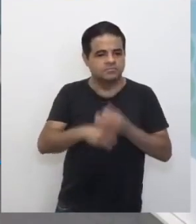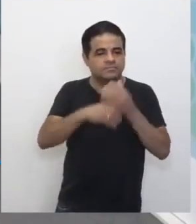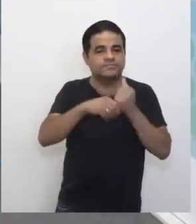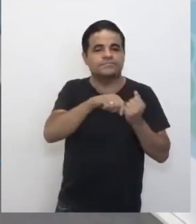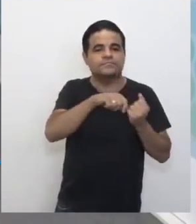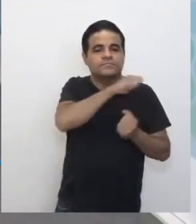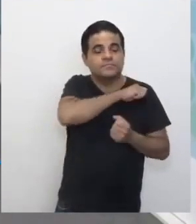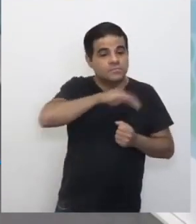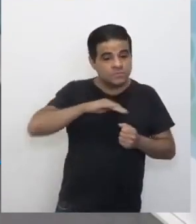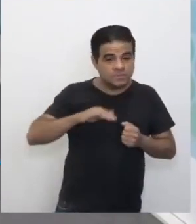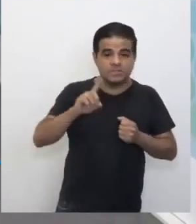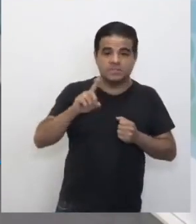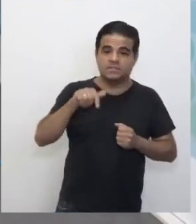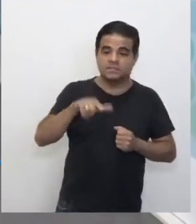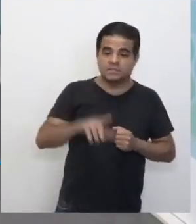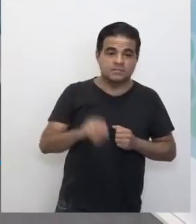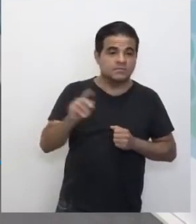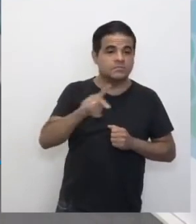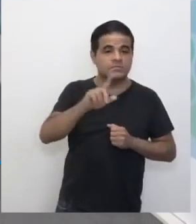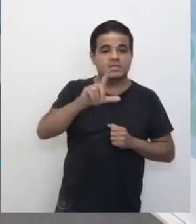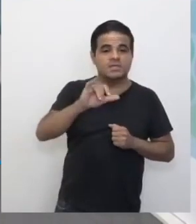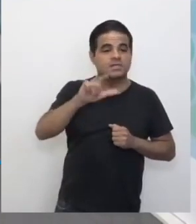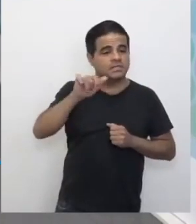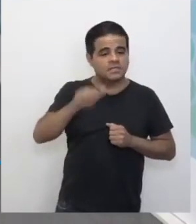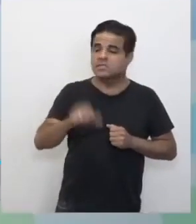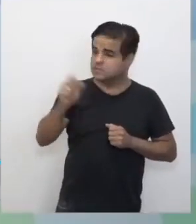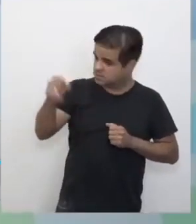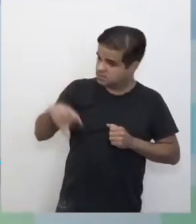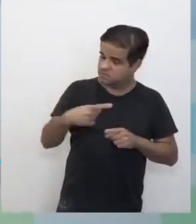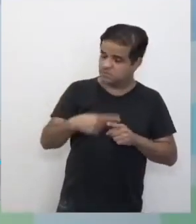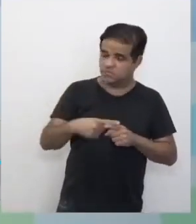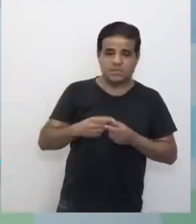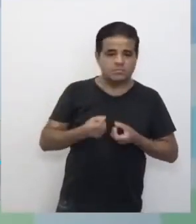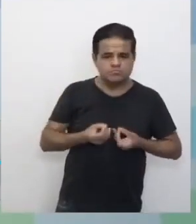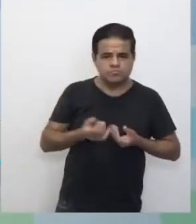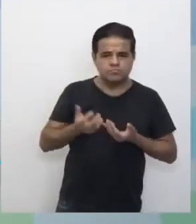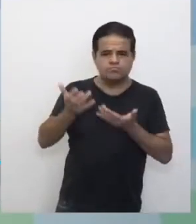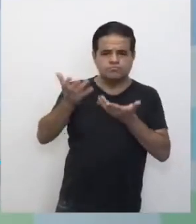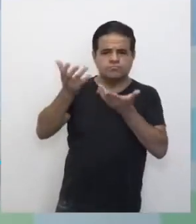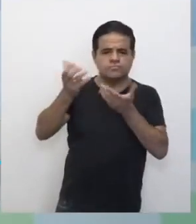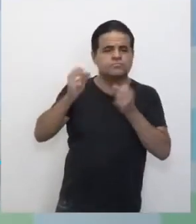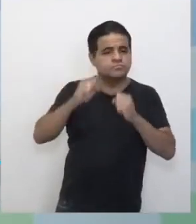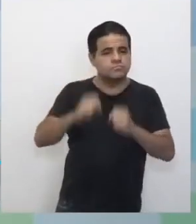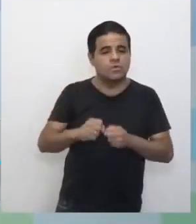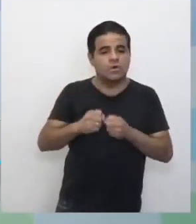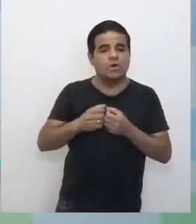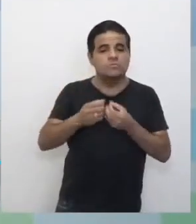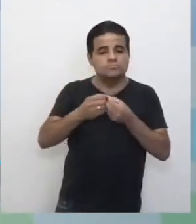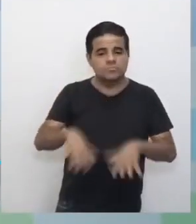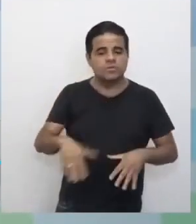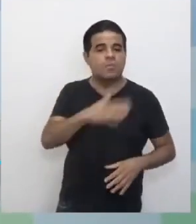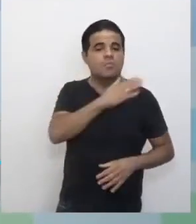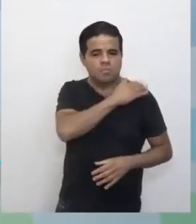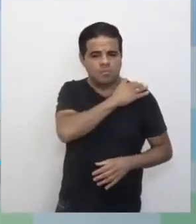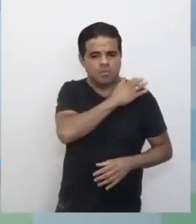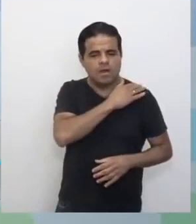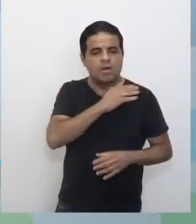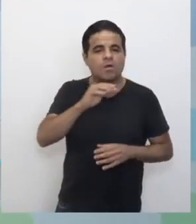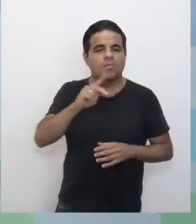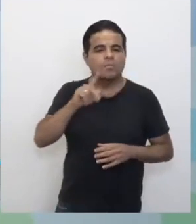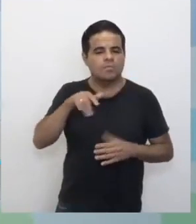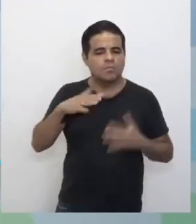aluno Danilo, da professora Liliana, coloca assim: sim, porque os gases podem prejudicar seu pulmão. No caso, aí a questão